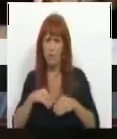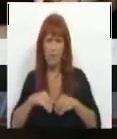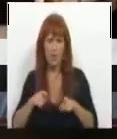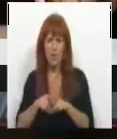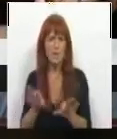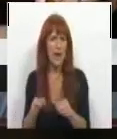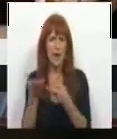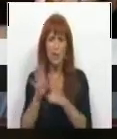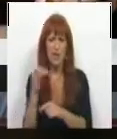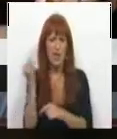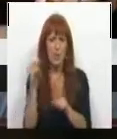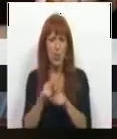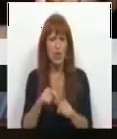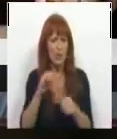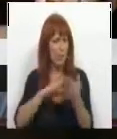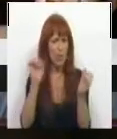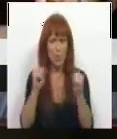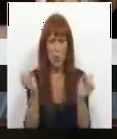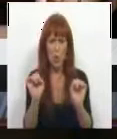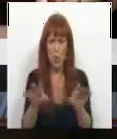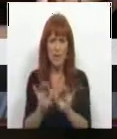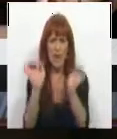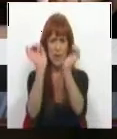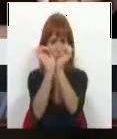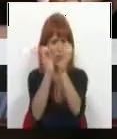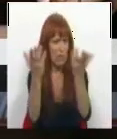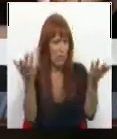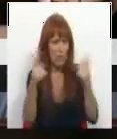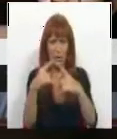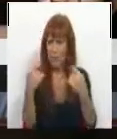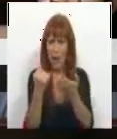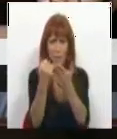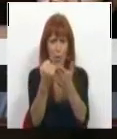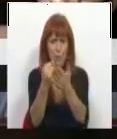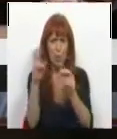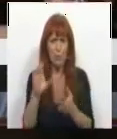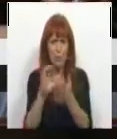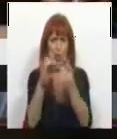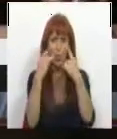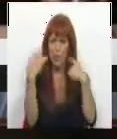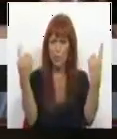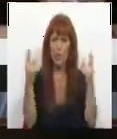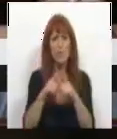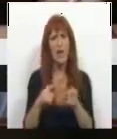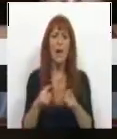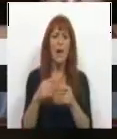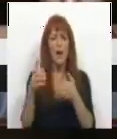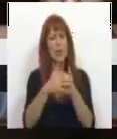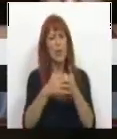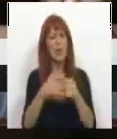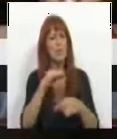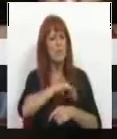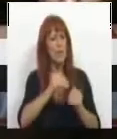inaceitáveis, como, por exemplo, instituições que têm protocolos com a Segurança Social, que têm apoios e financiamentos públicos, a passarem idosos com